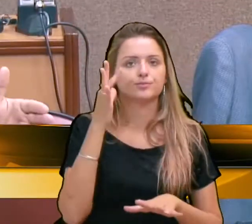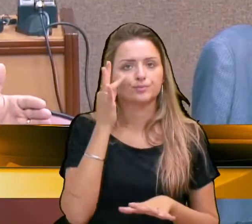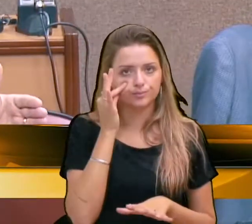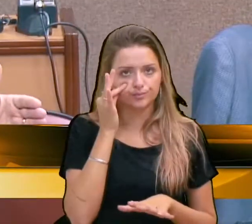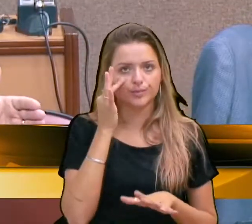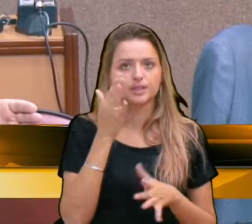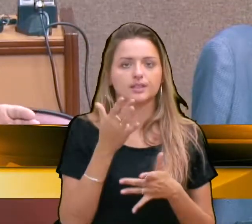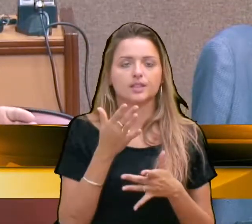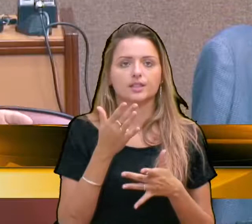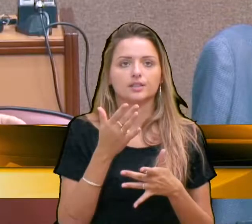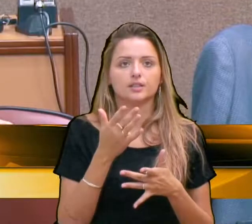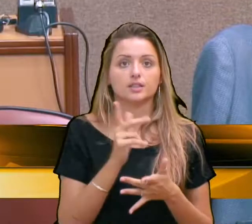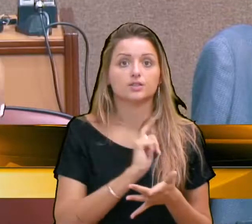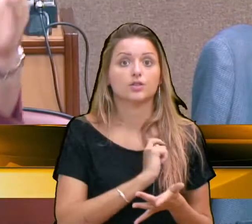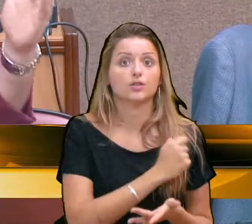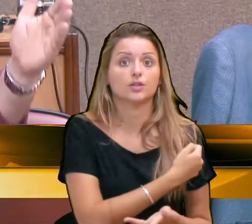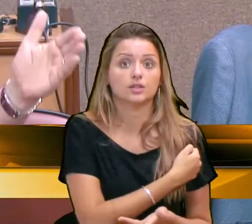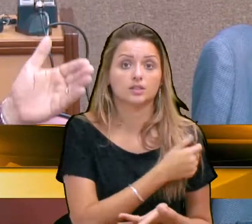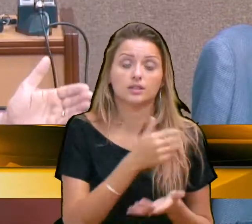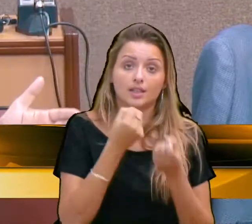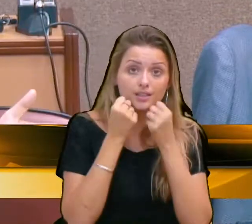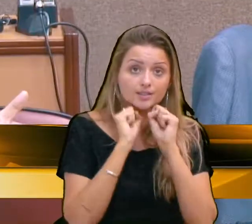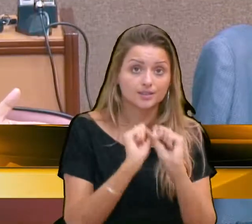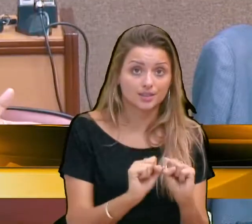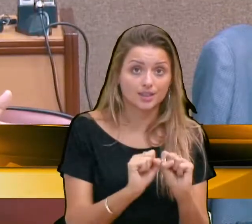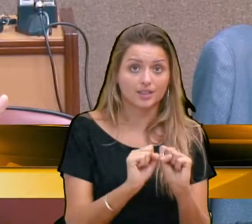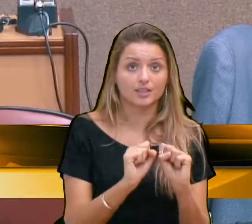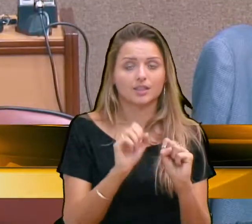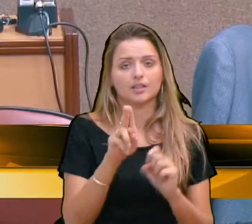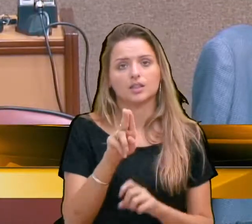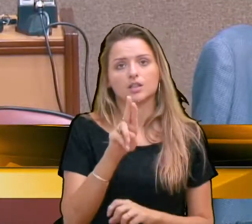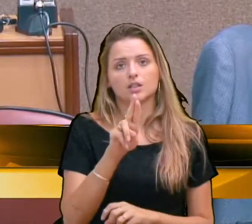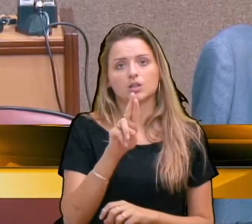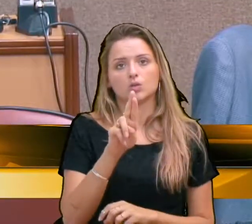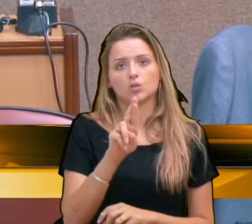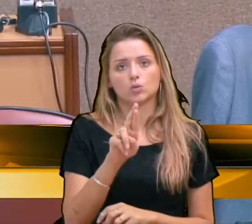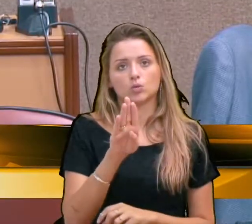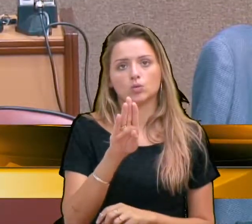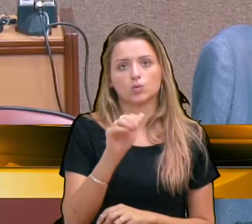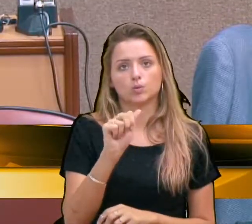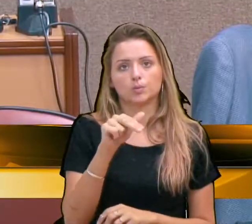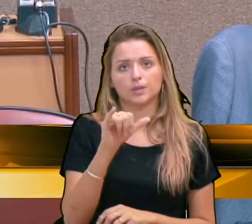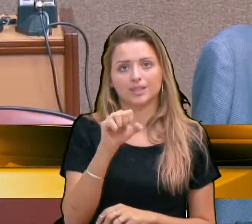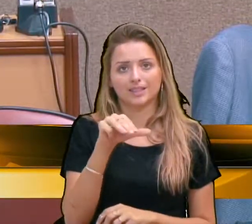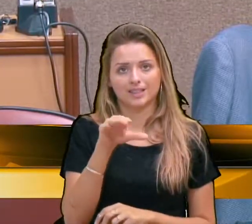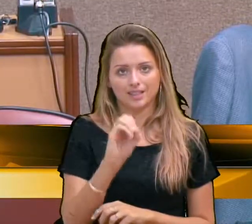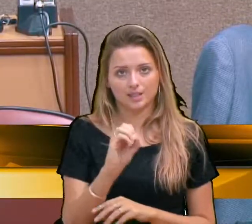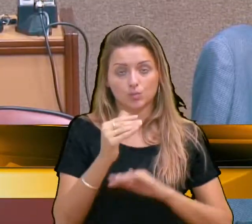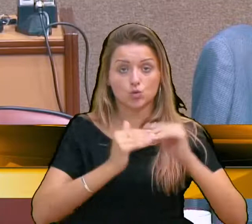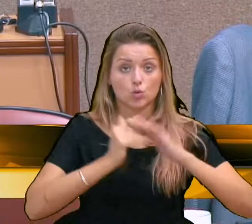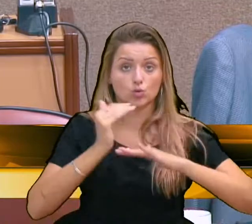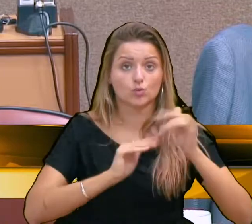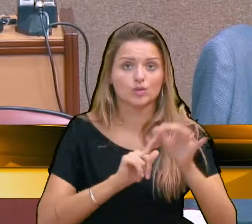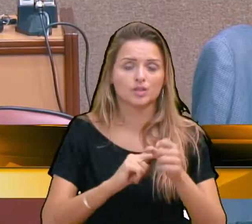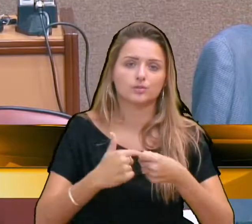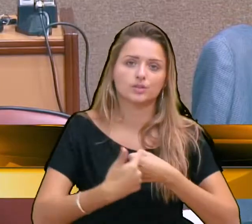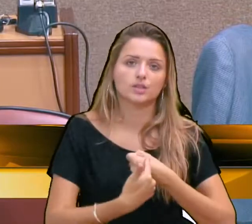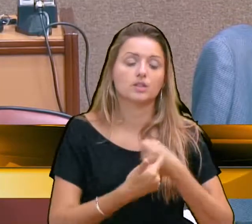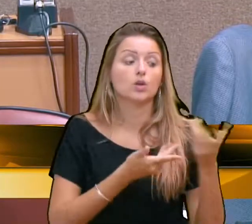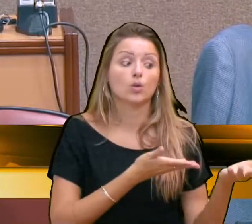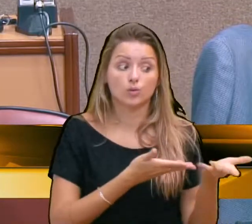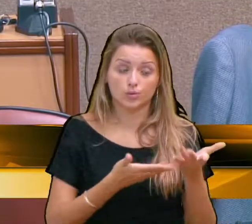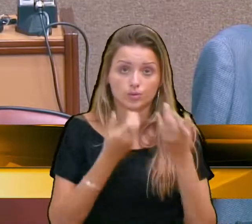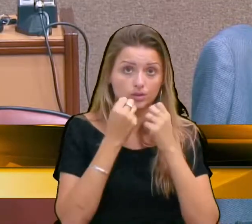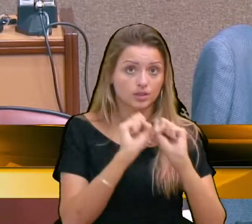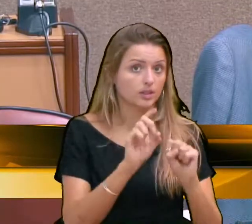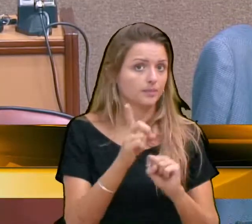fazer essa fiscalização, que é a Secretaria Municipal do Urbanismo. Não se fez presente, apesar de ter sido convidada, né?